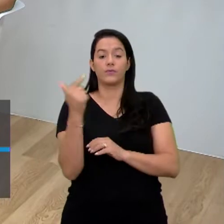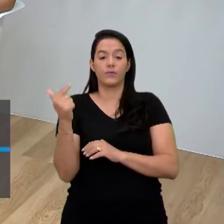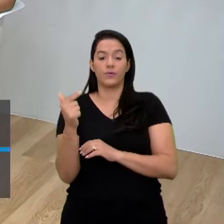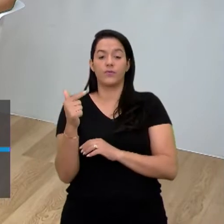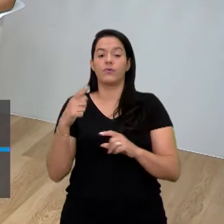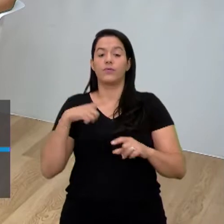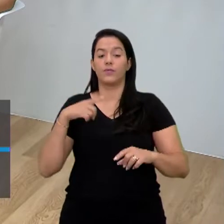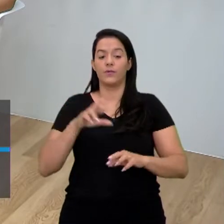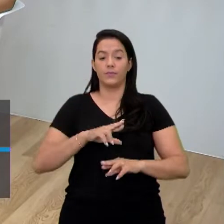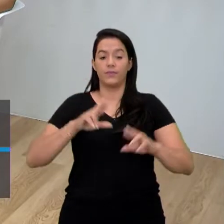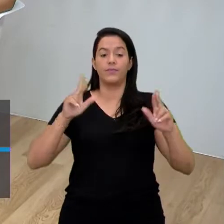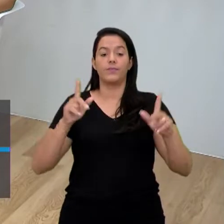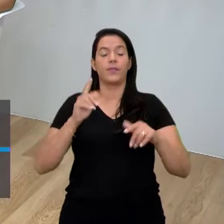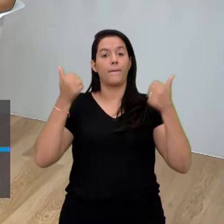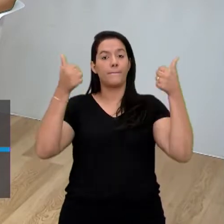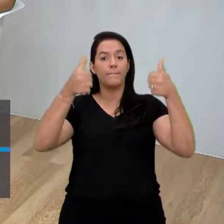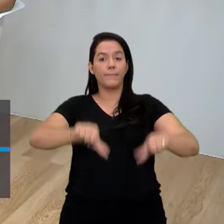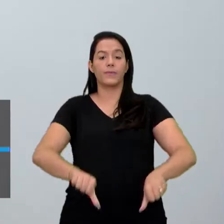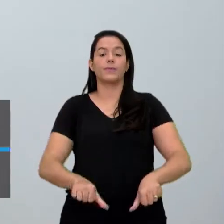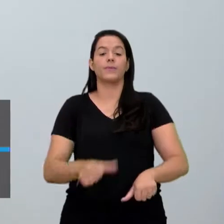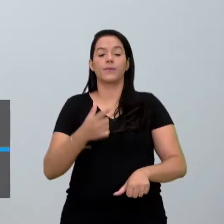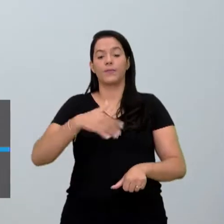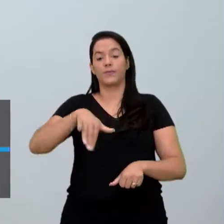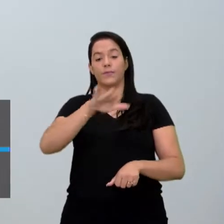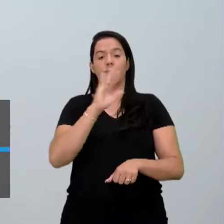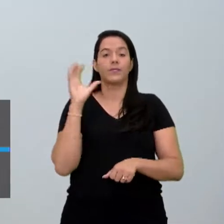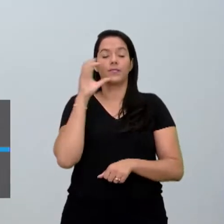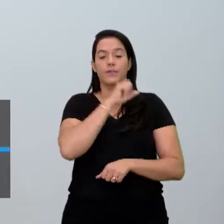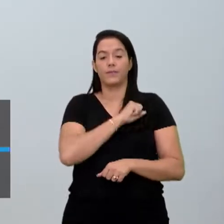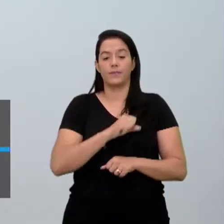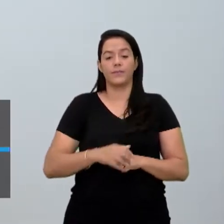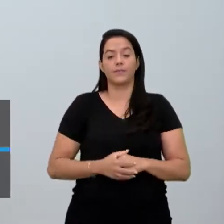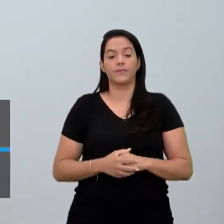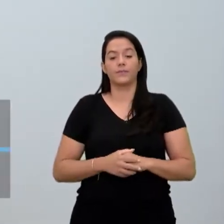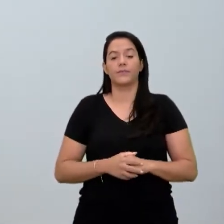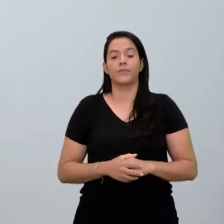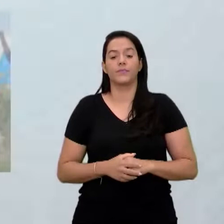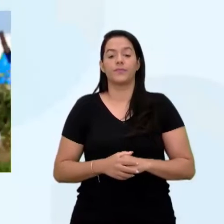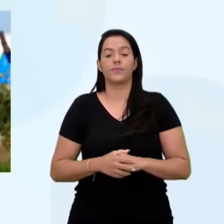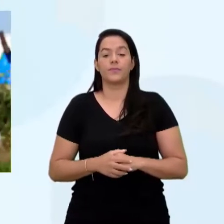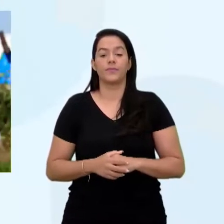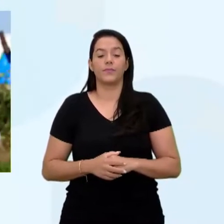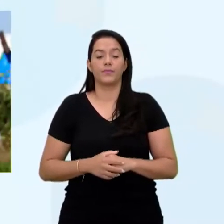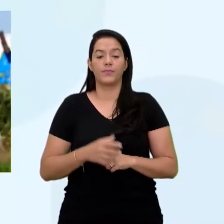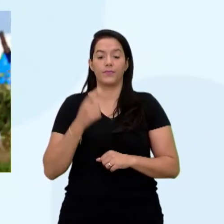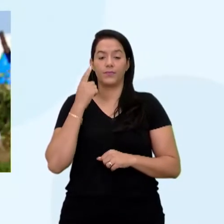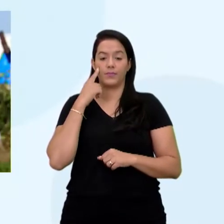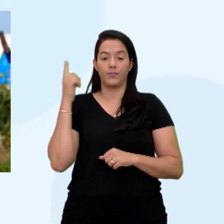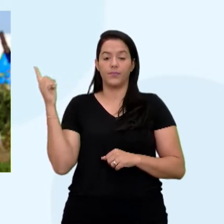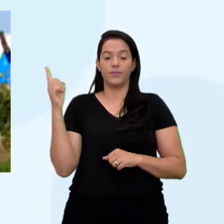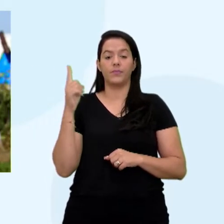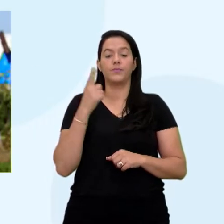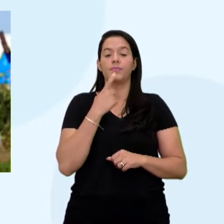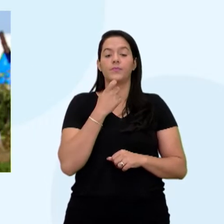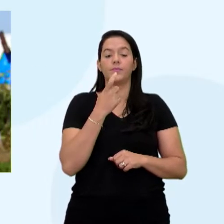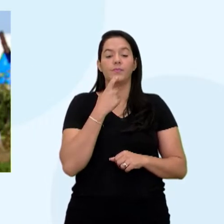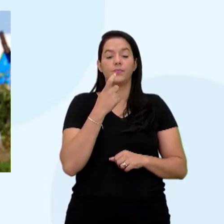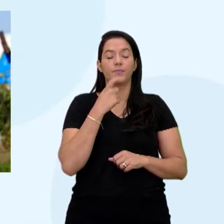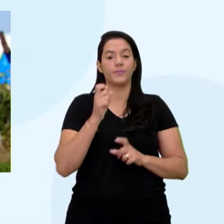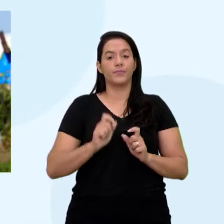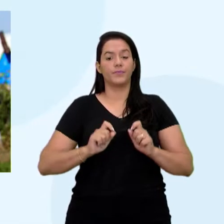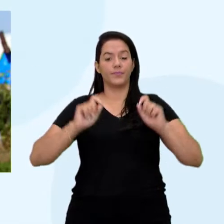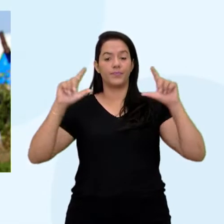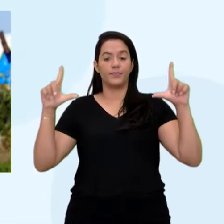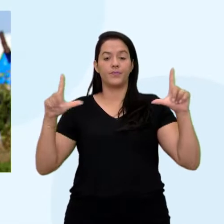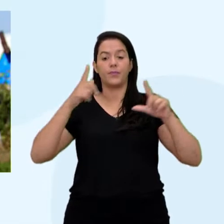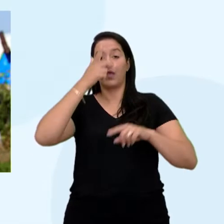situação muito mais emergencial. Vamos voltar para o LED. Olha lá, vocês estão olhando em vermelho aqui, né? É quando